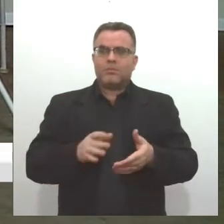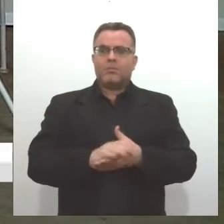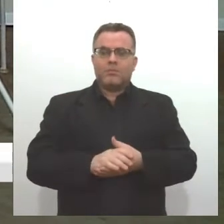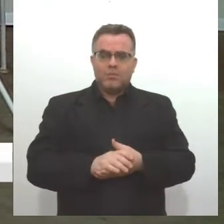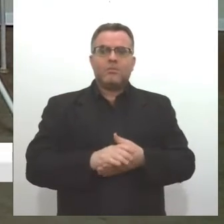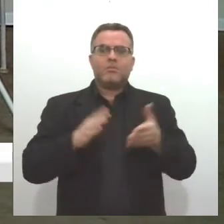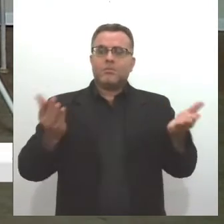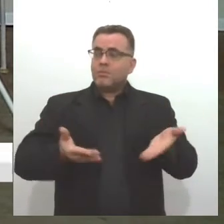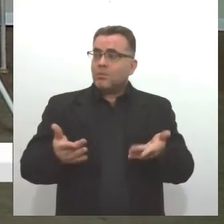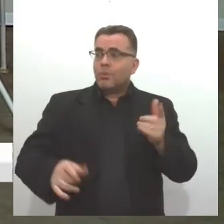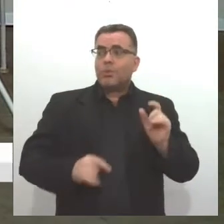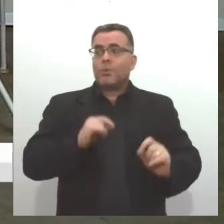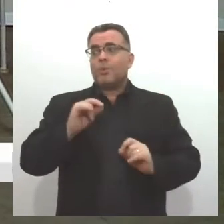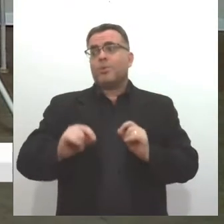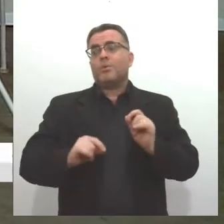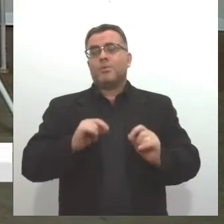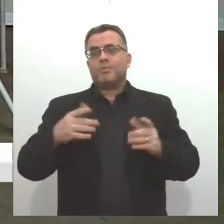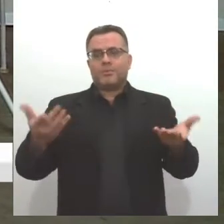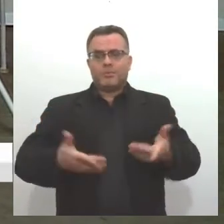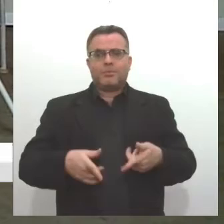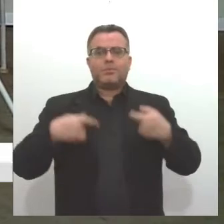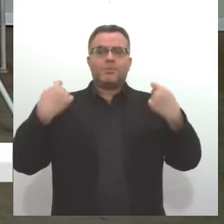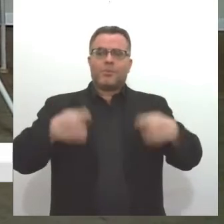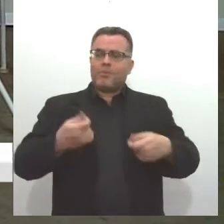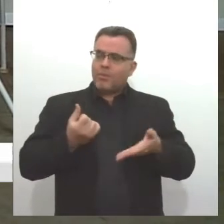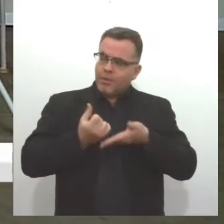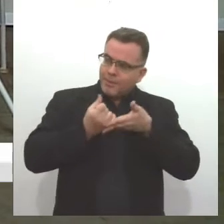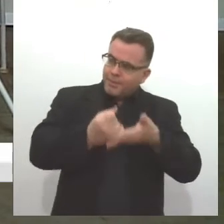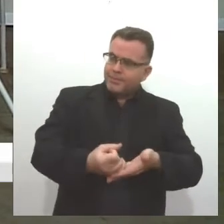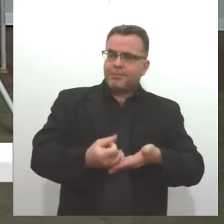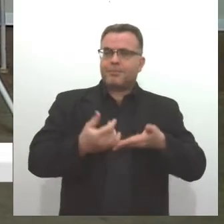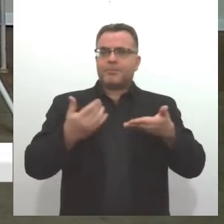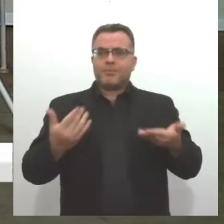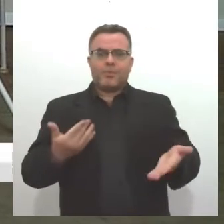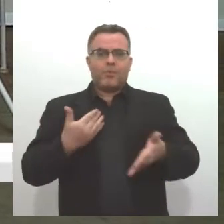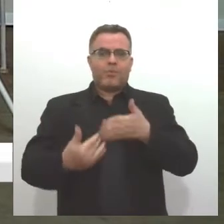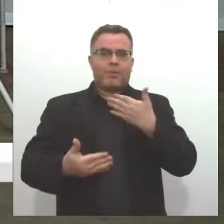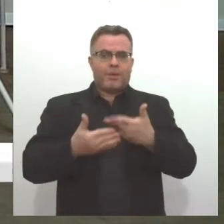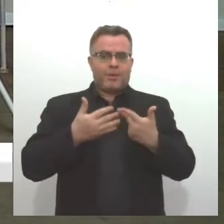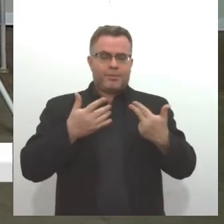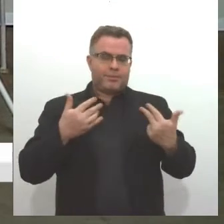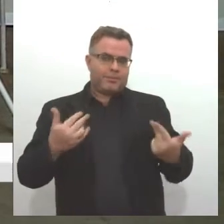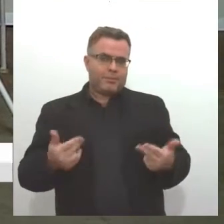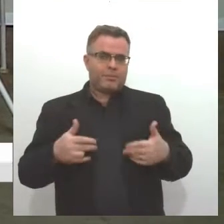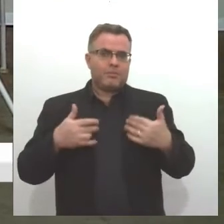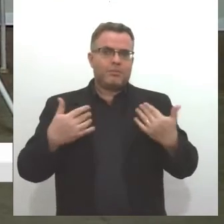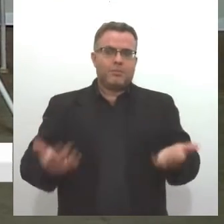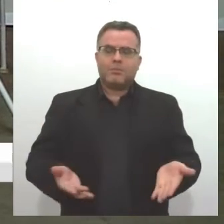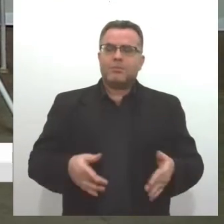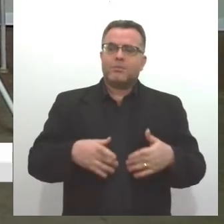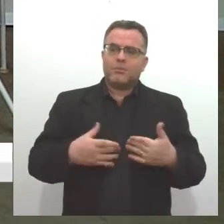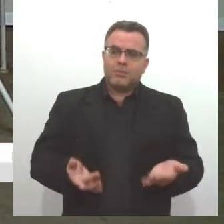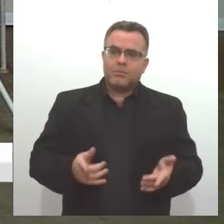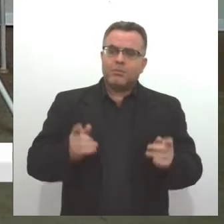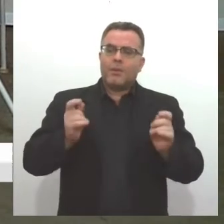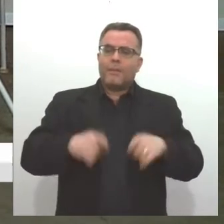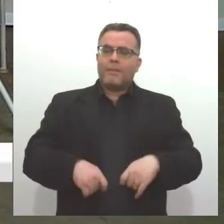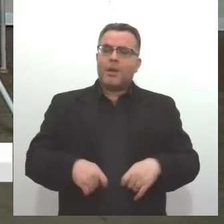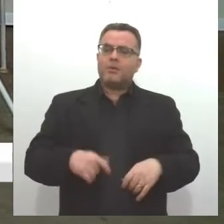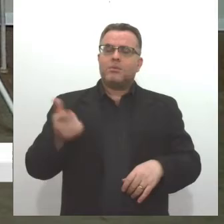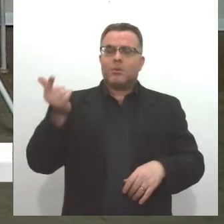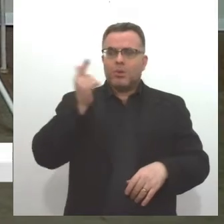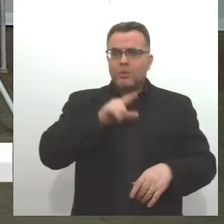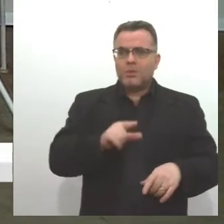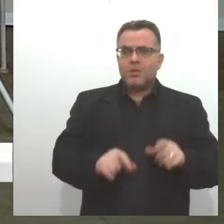nesse momento estejam precisando de ajuda para qualquer coisa que seja. como elas podem obter essa